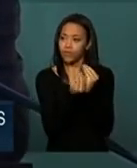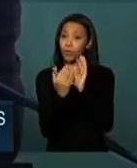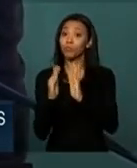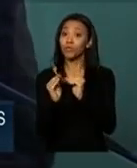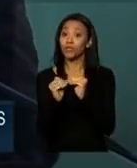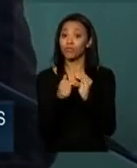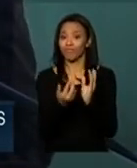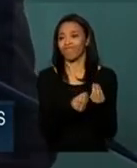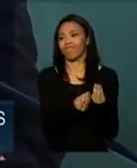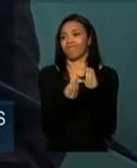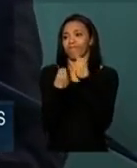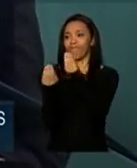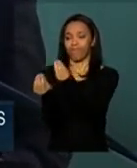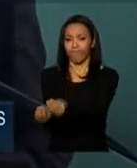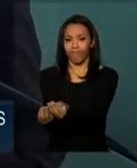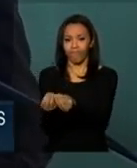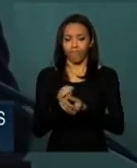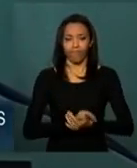solicitações.